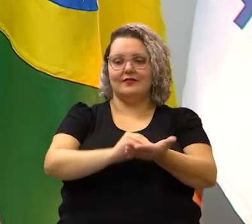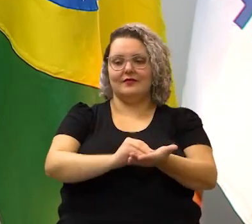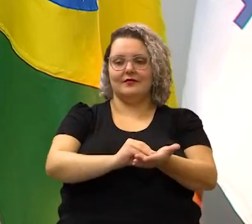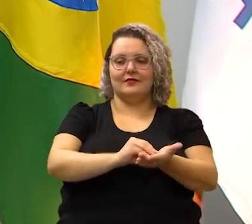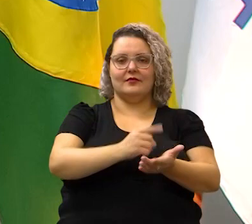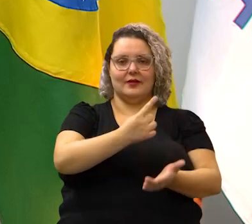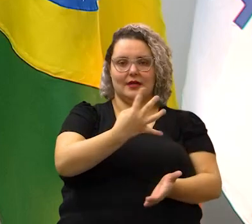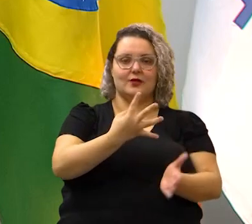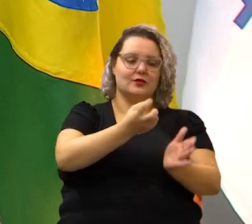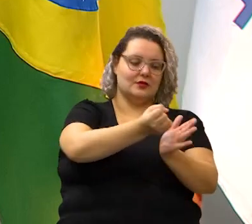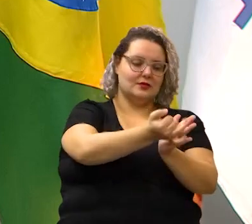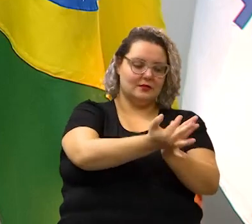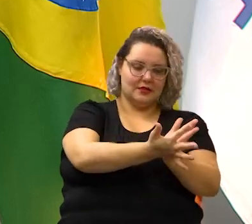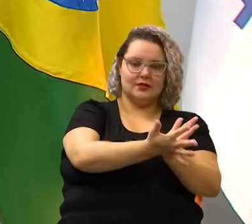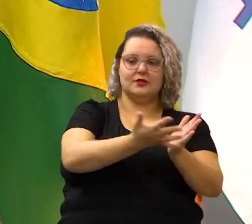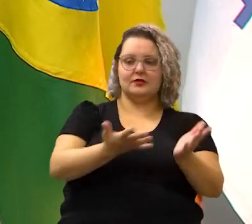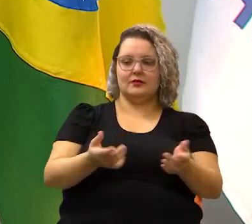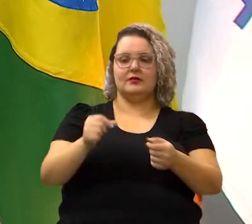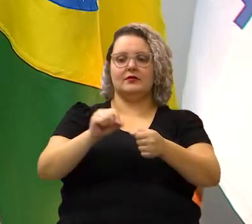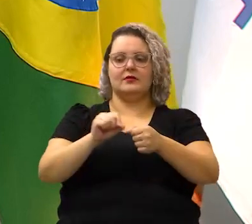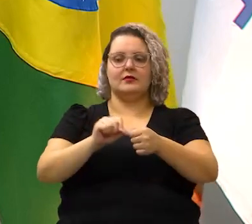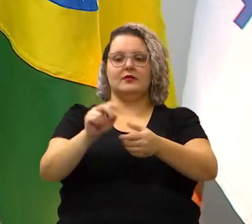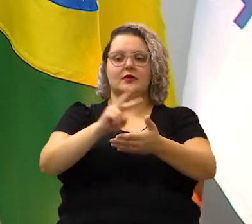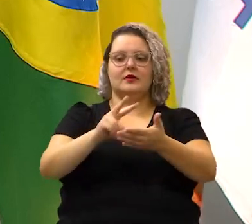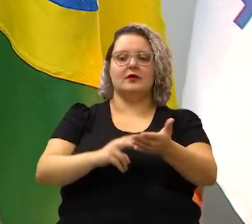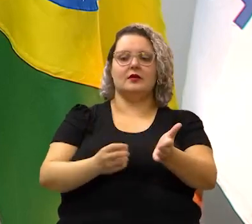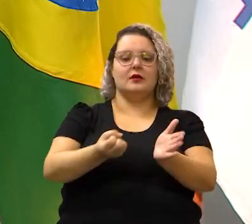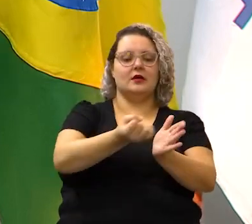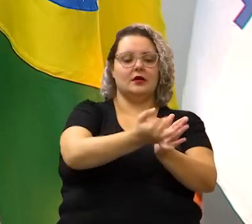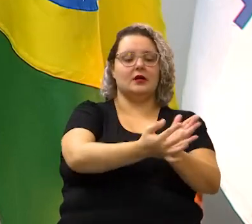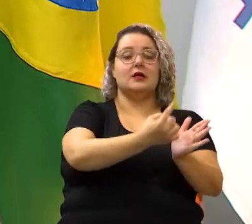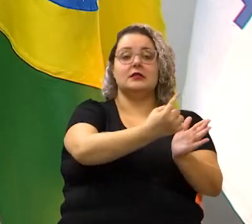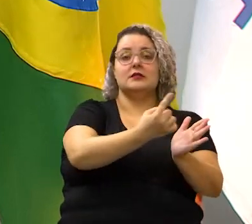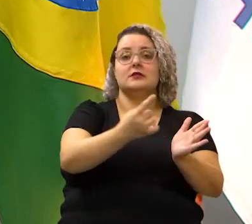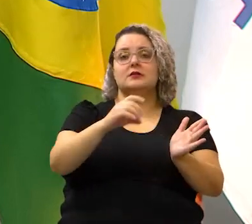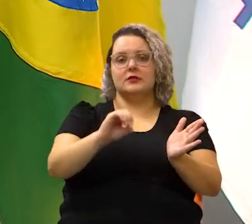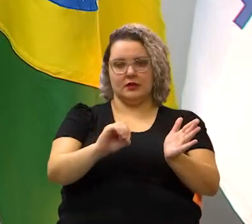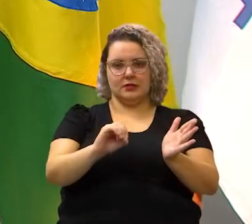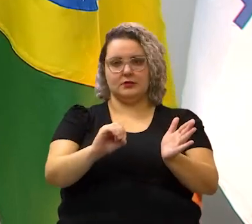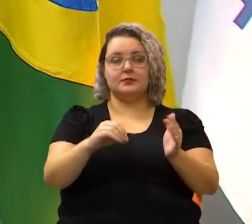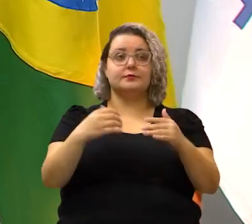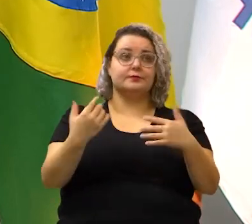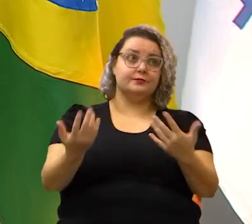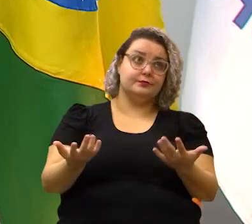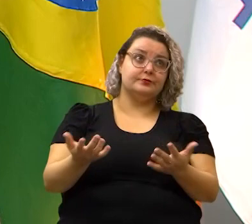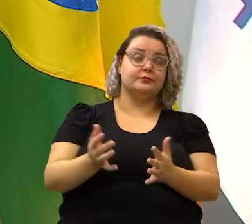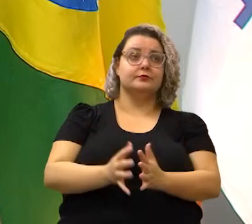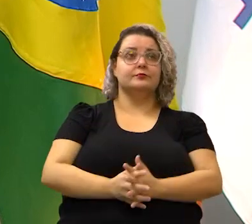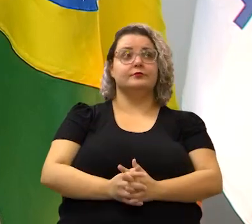faltam 14 14 páginas foram feita a leitura até a página 110